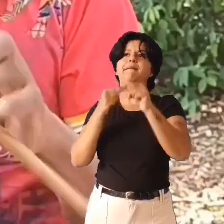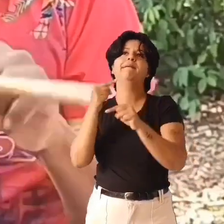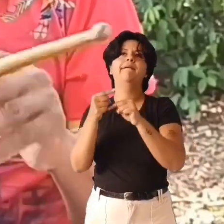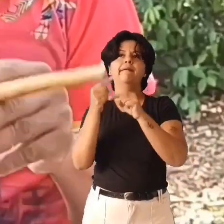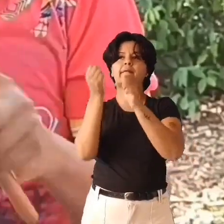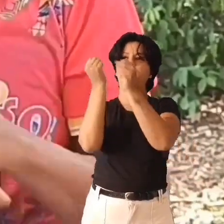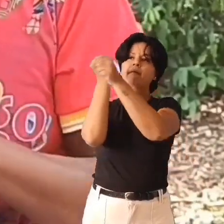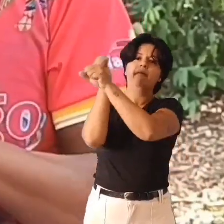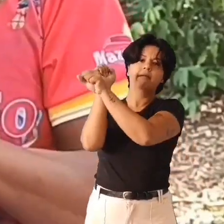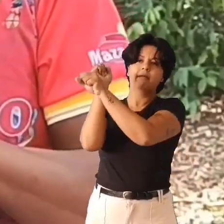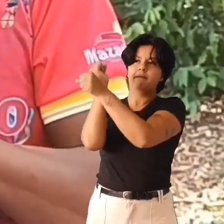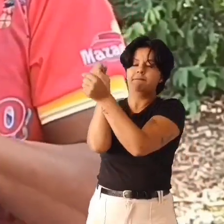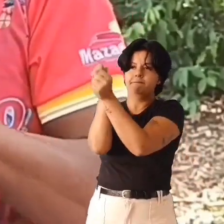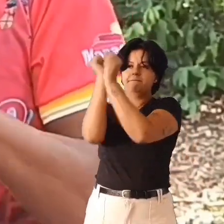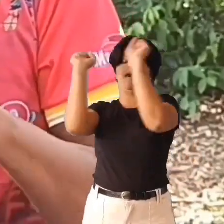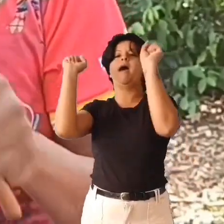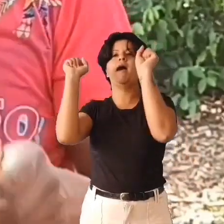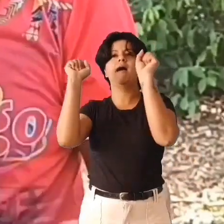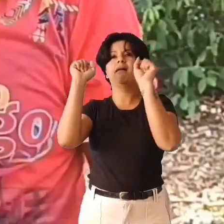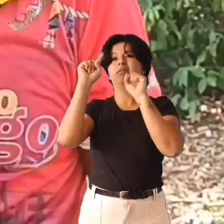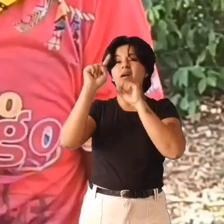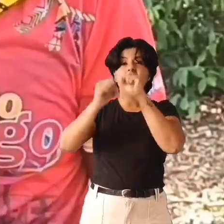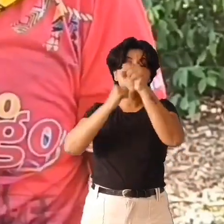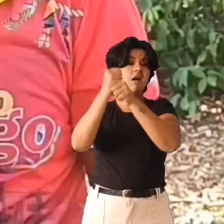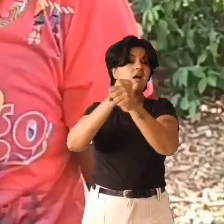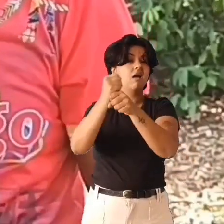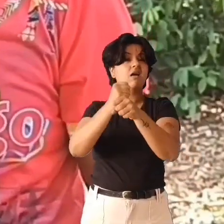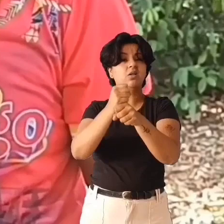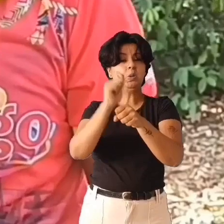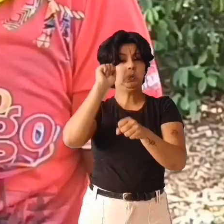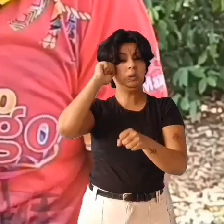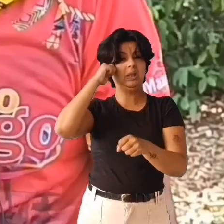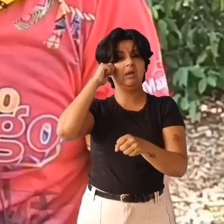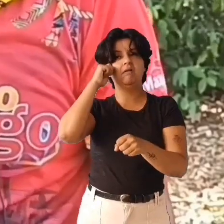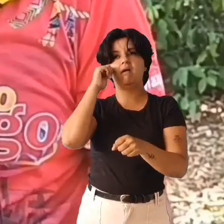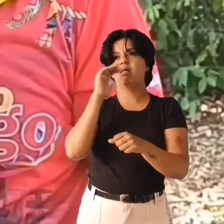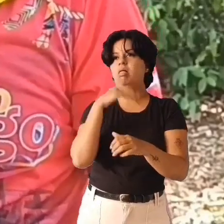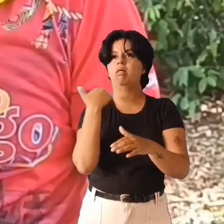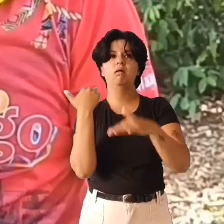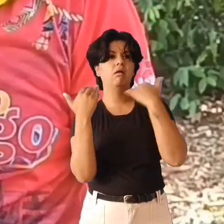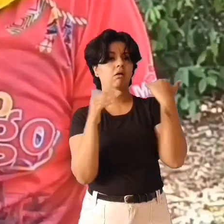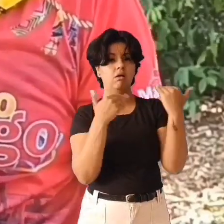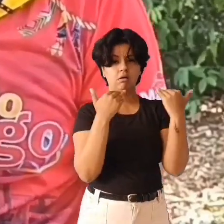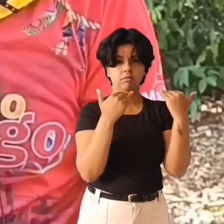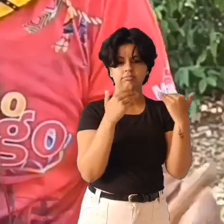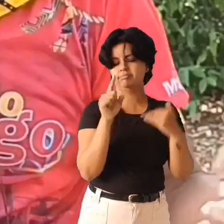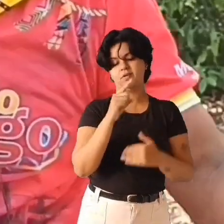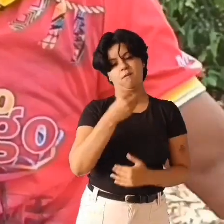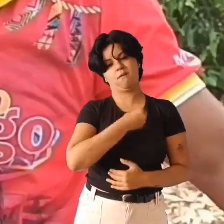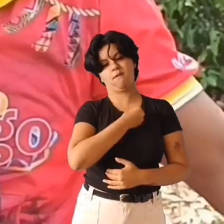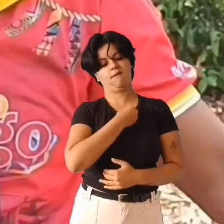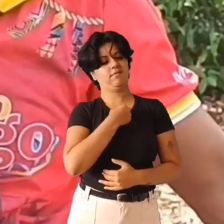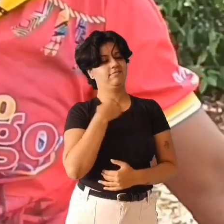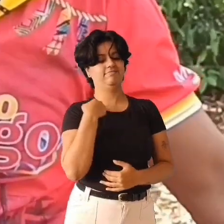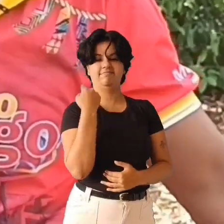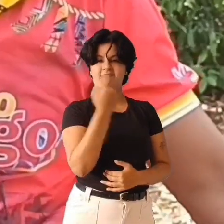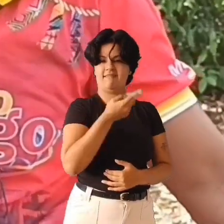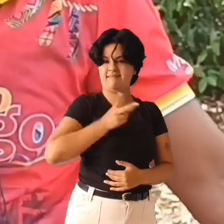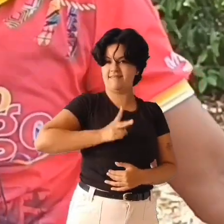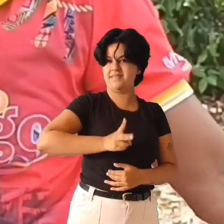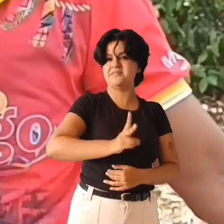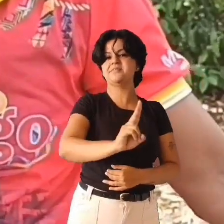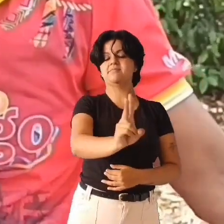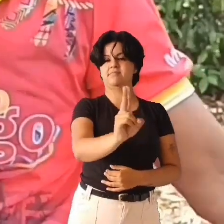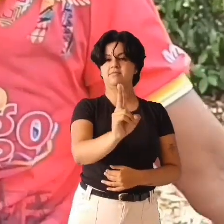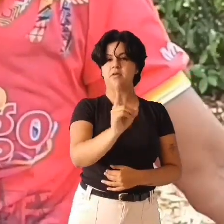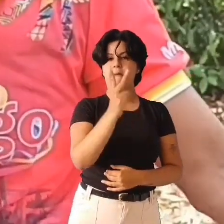depois da abolição da escravatura, com 30 anos não existia mais um negro no Brasil. O negro tinha sido extinto. Está aí, estamos nós hoje aqui. E sendo